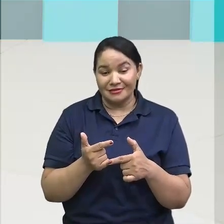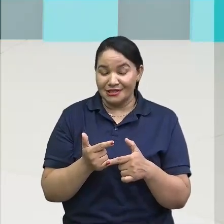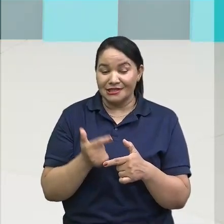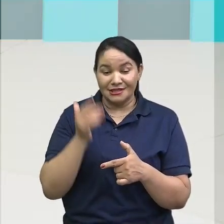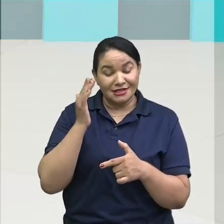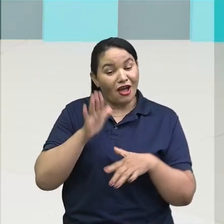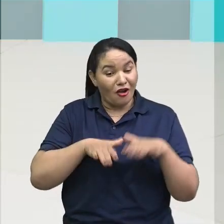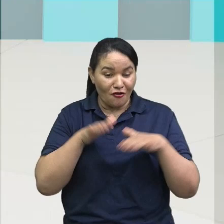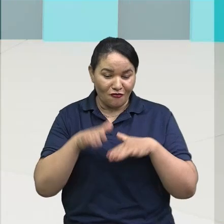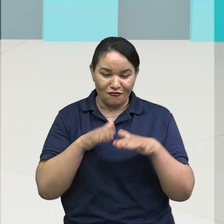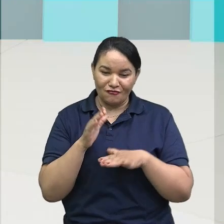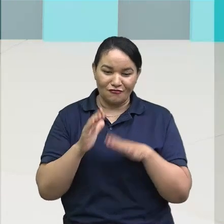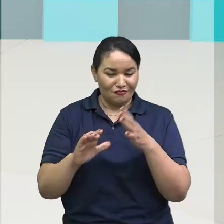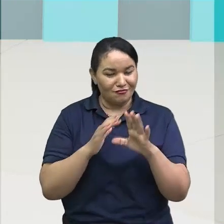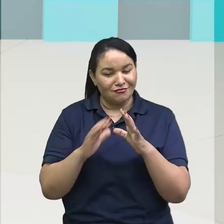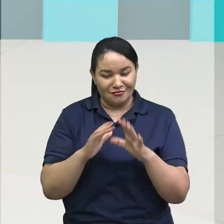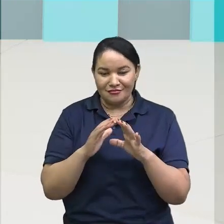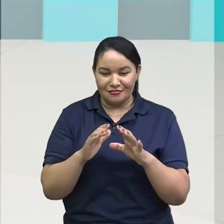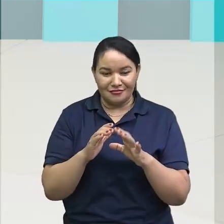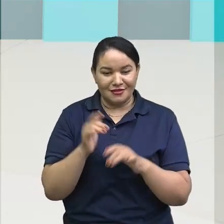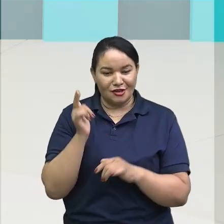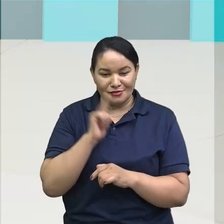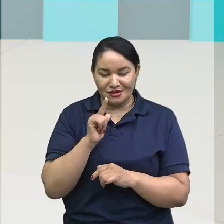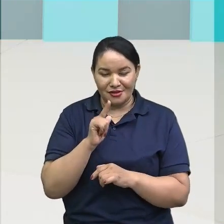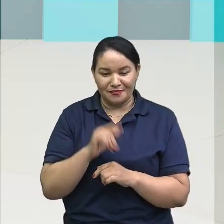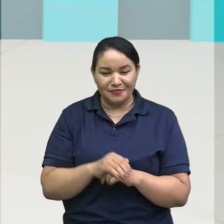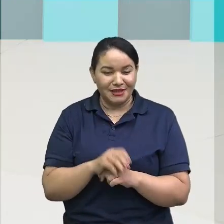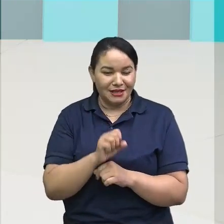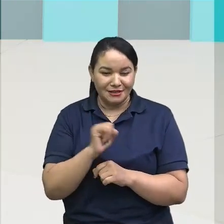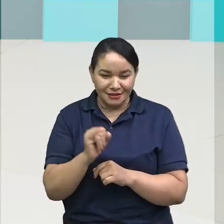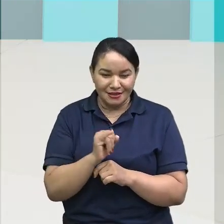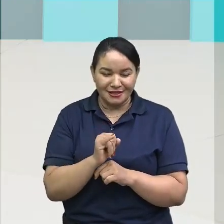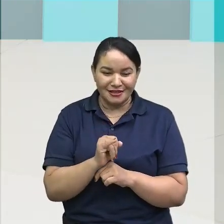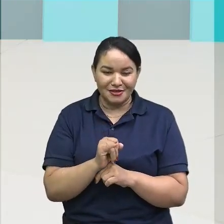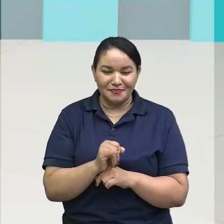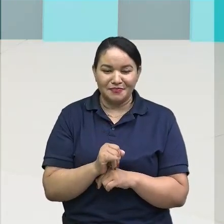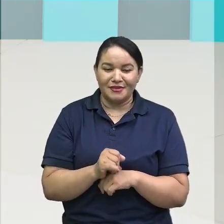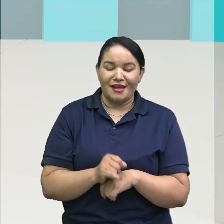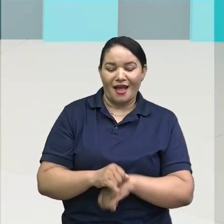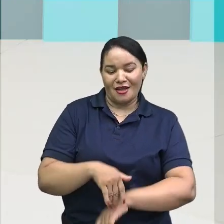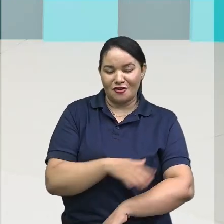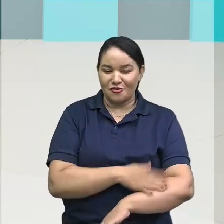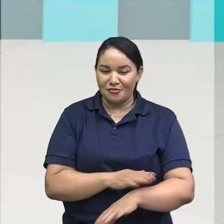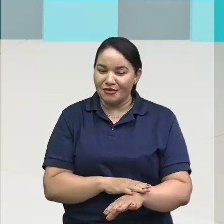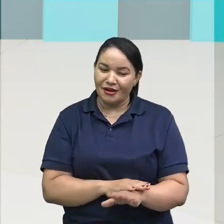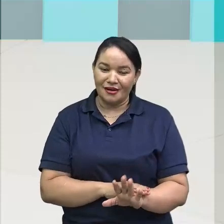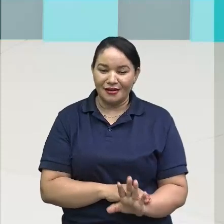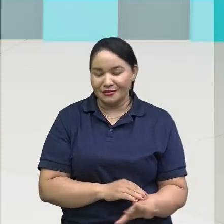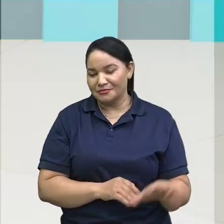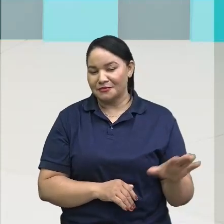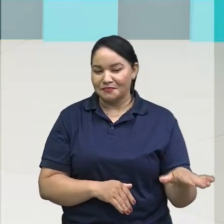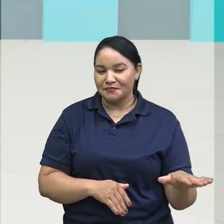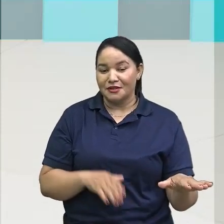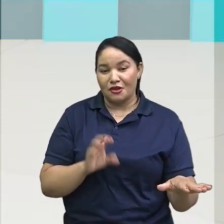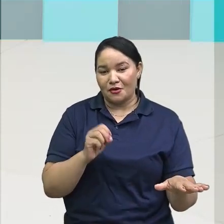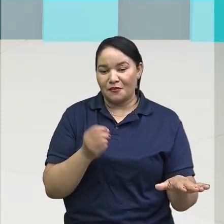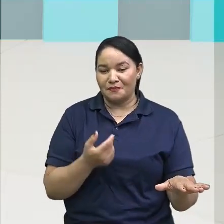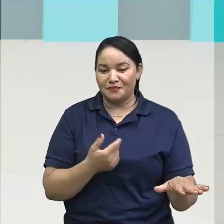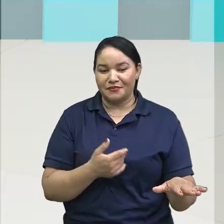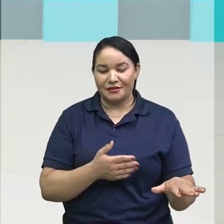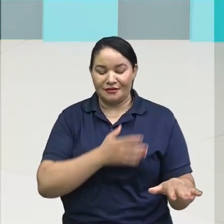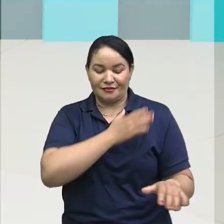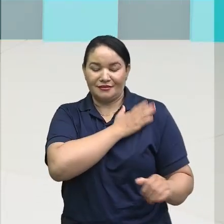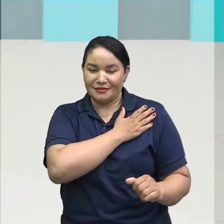conseguir conversar. E se eu botar, assim, o braço para apoiar um pouco, né, descansar a cabeça,